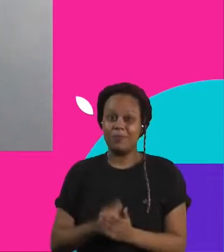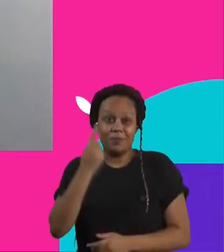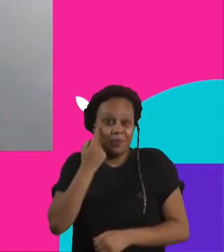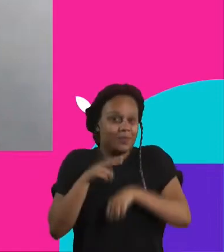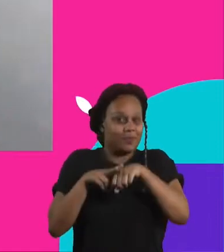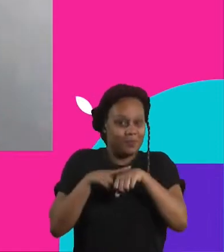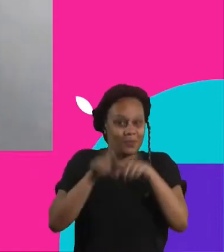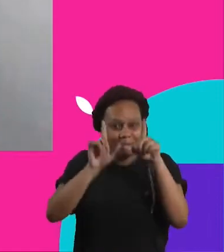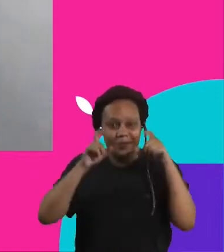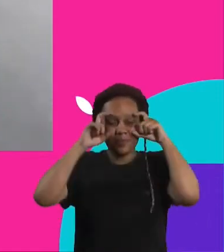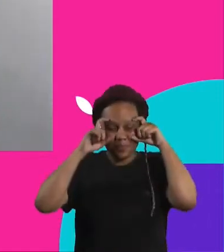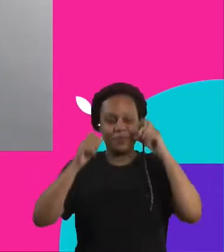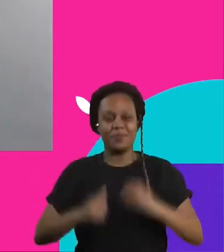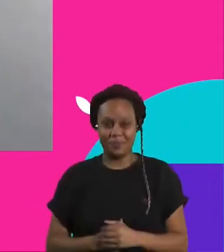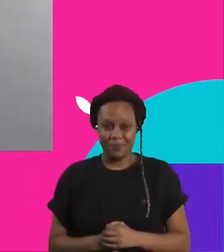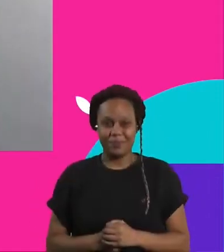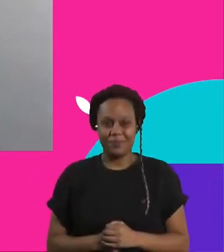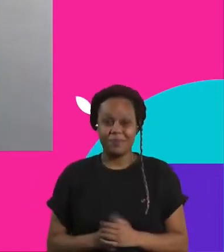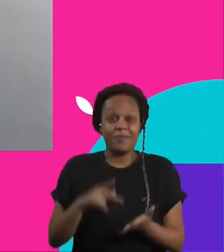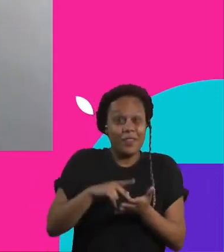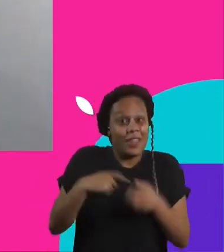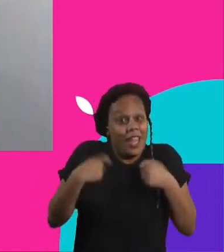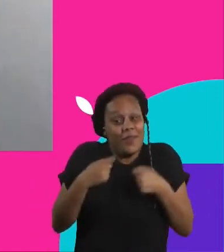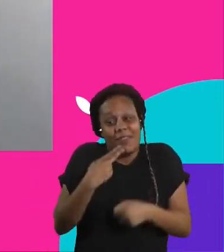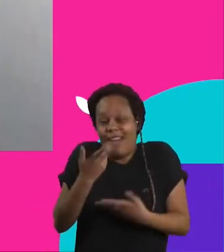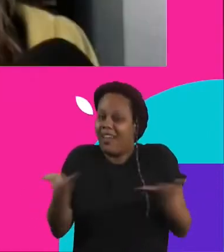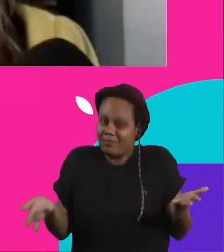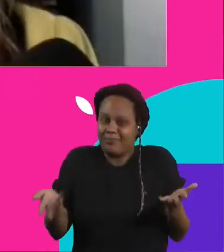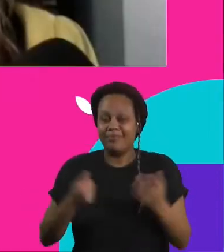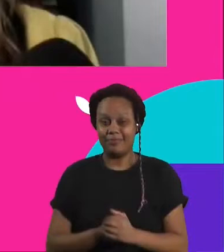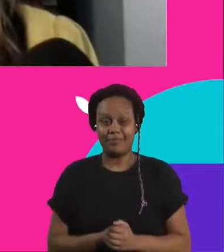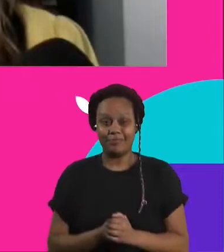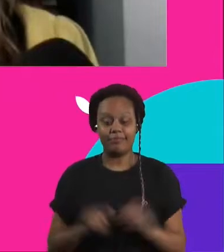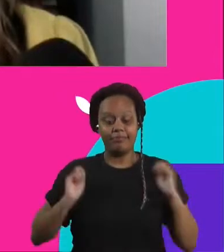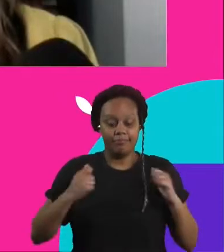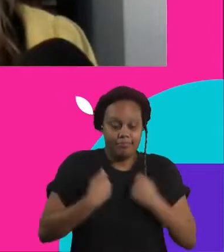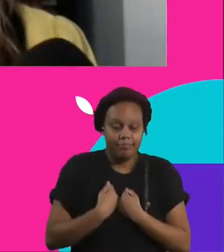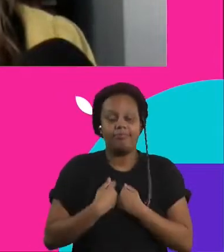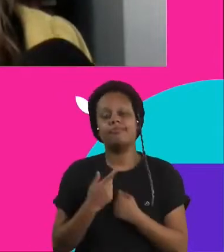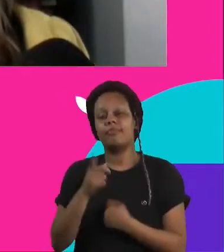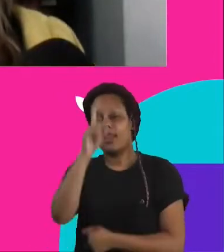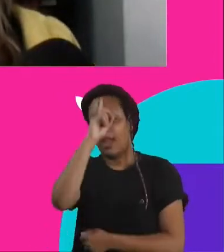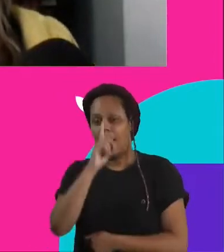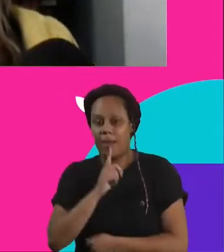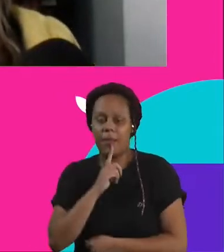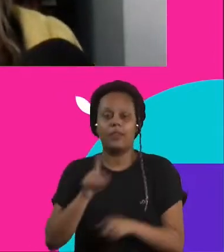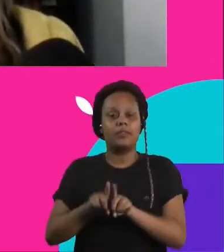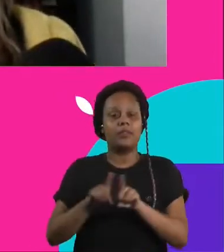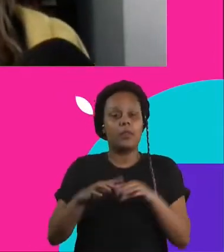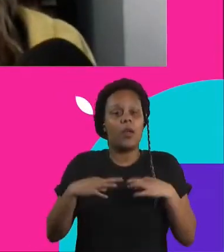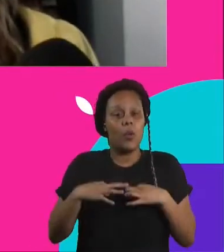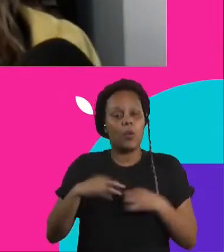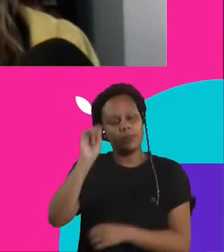uso óculos. A verdade precisa ser dita. E visto um blazer amarelo com uma blusa preta, estou sentada